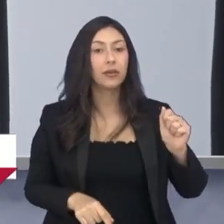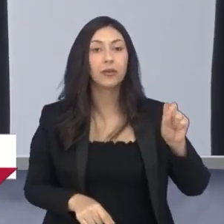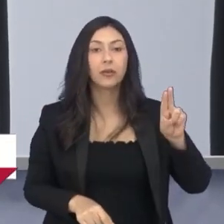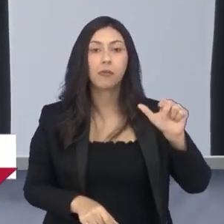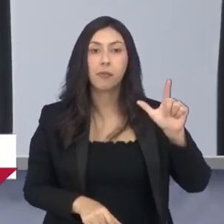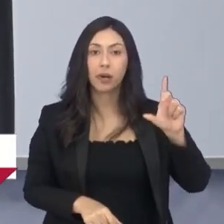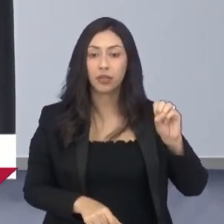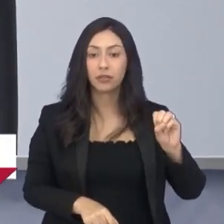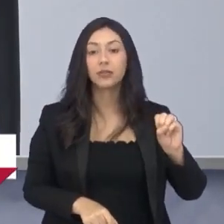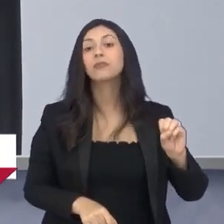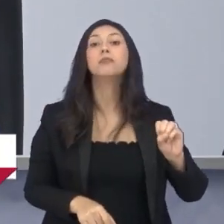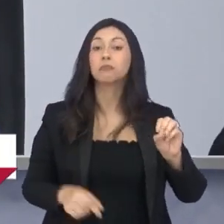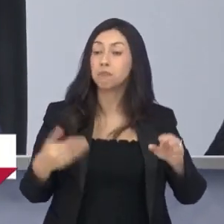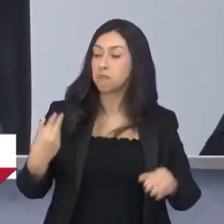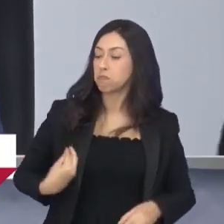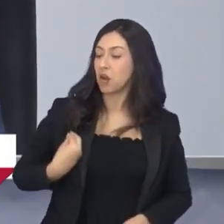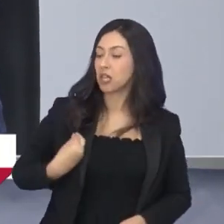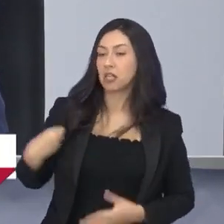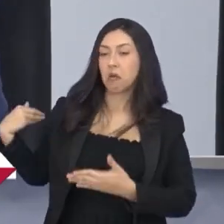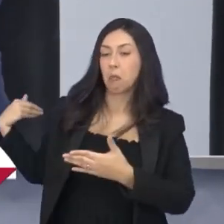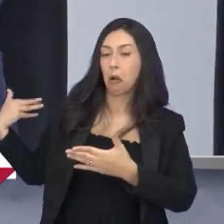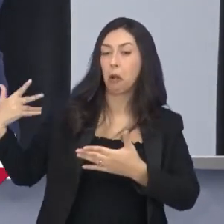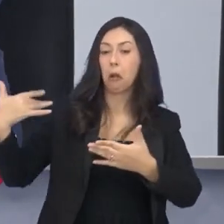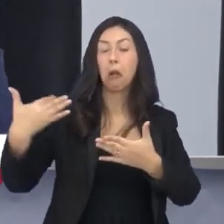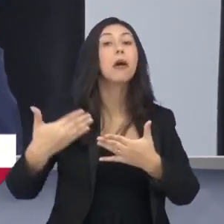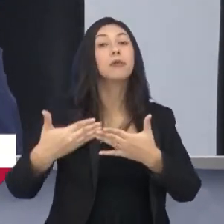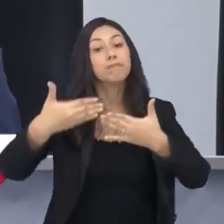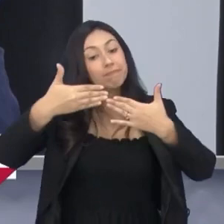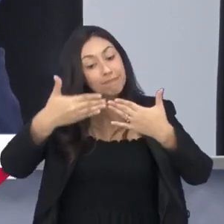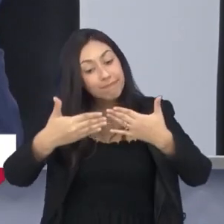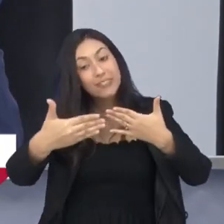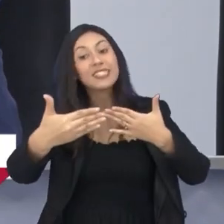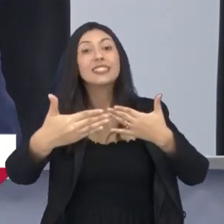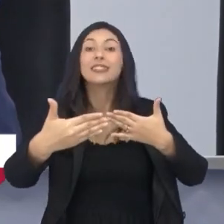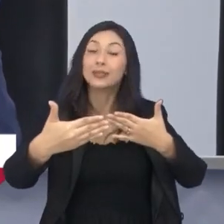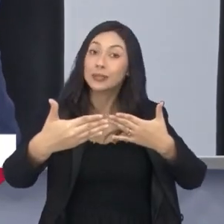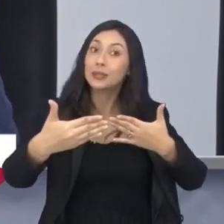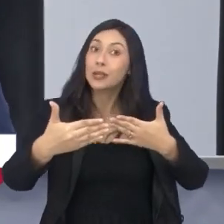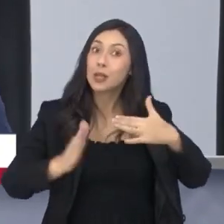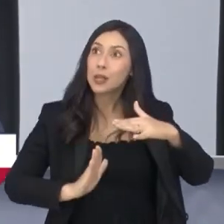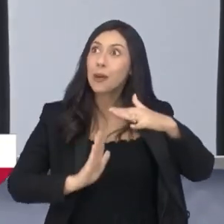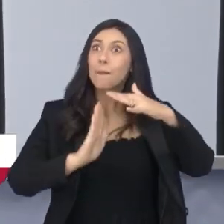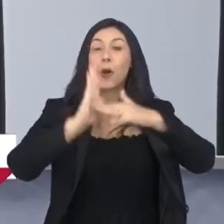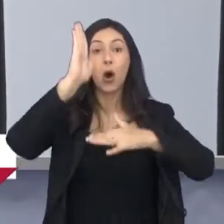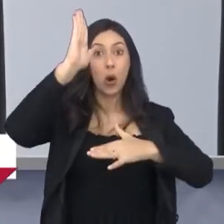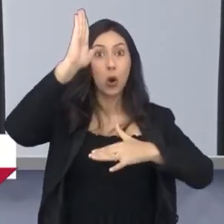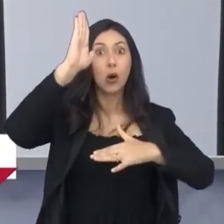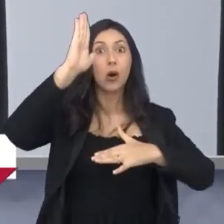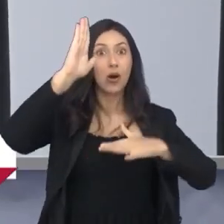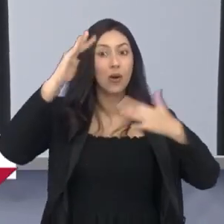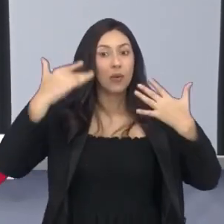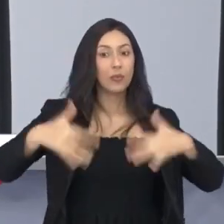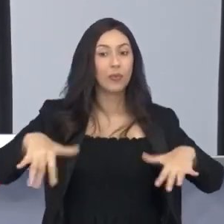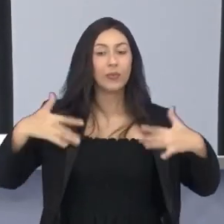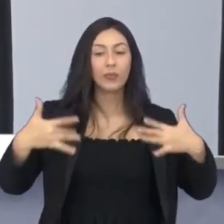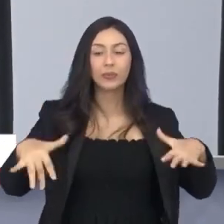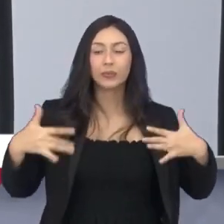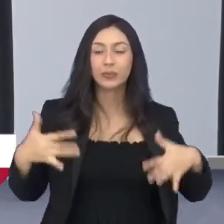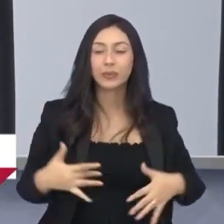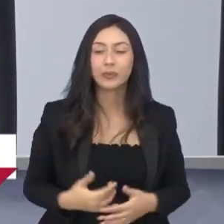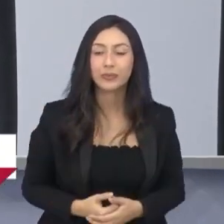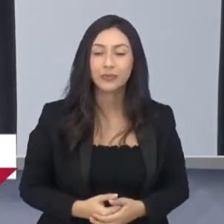27 e estão agora no 28º é um recorde porque ultrapassaram a marca do Dr